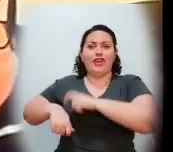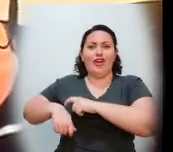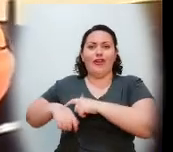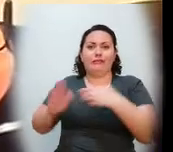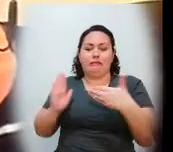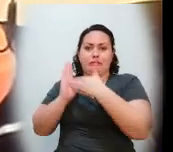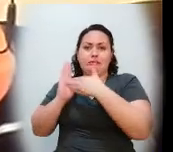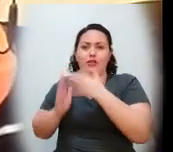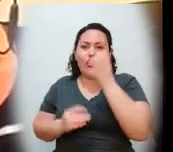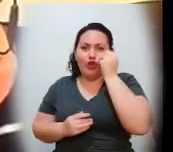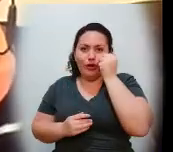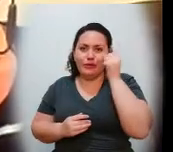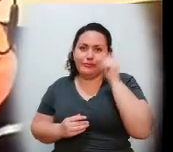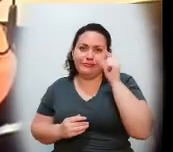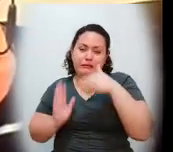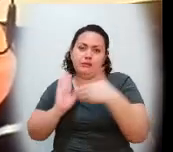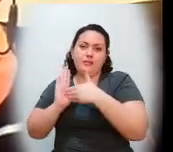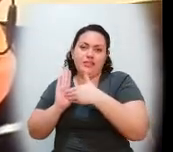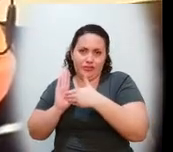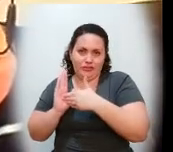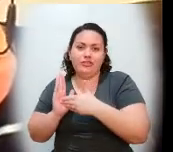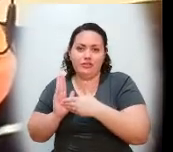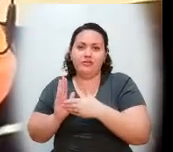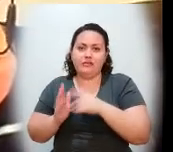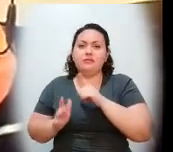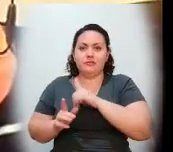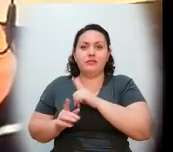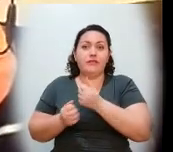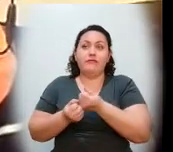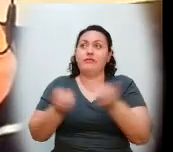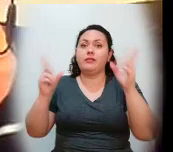essa questão do sono, né? Tem muita gente que entra madrugada,